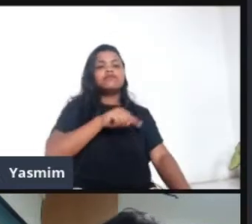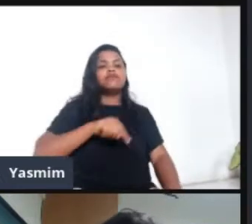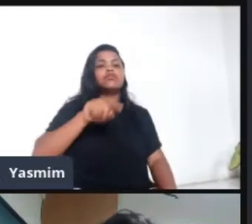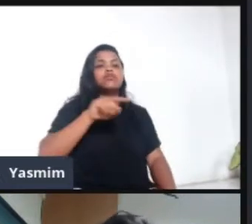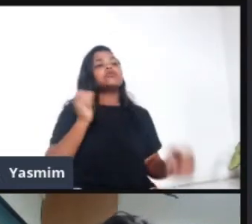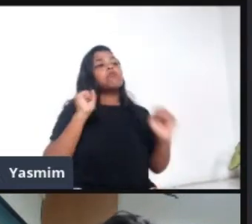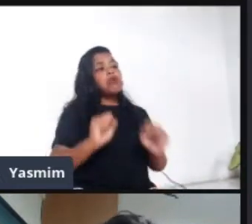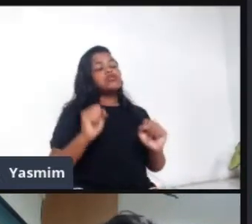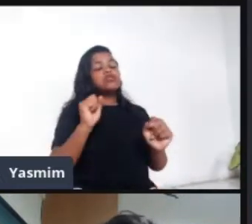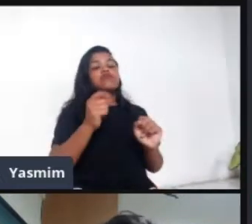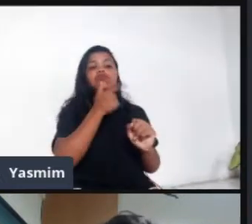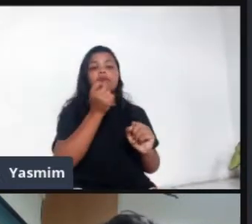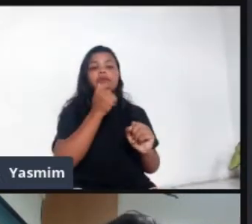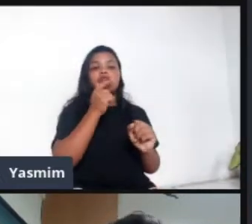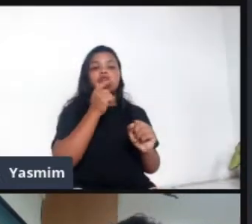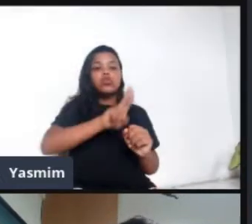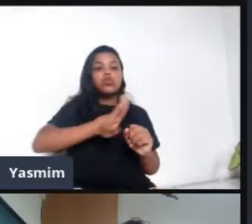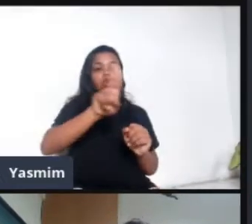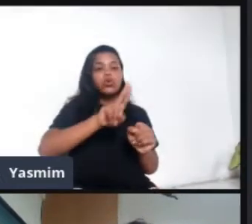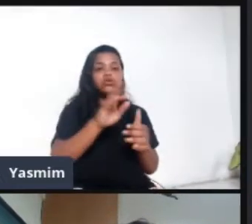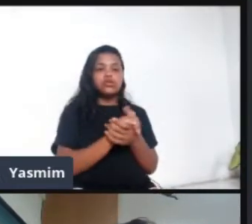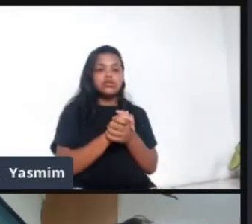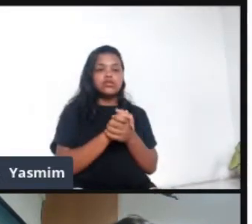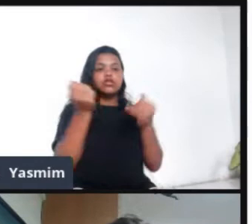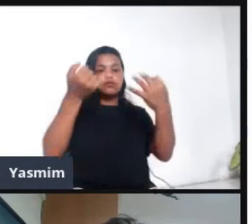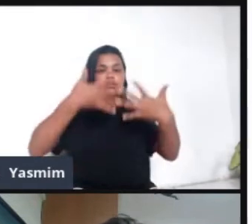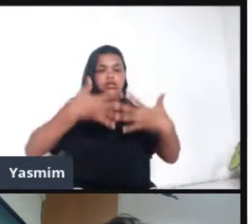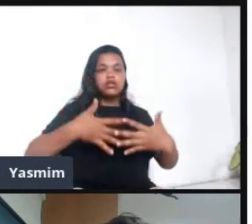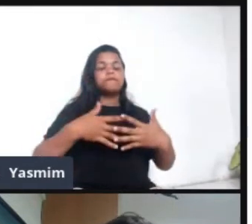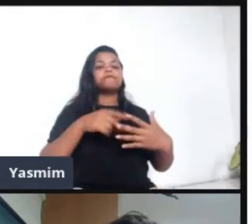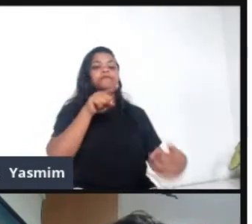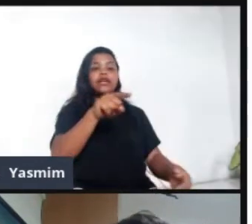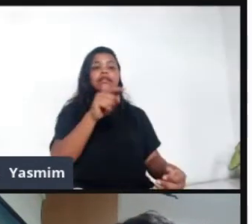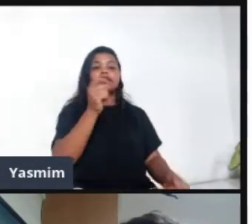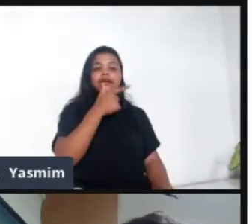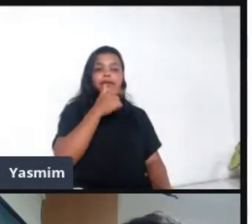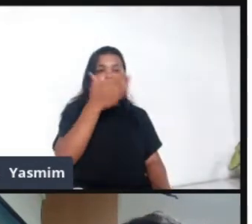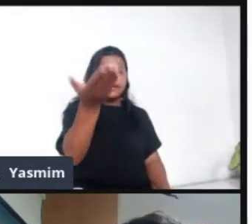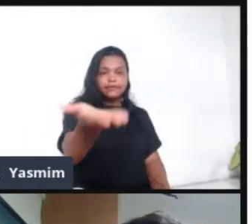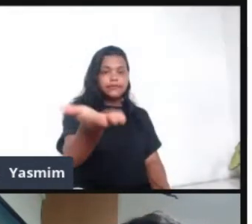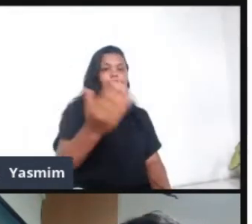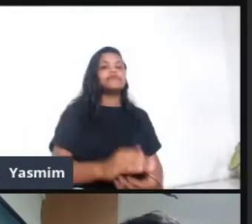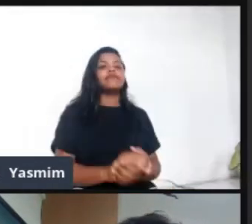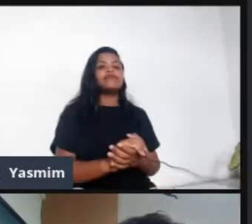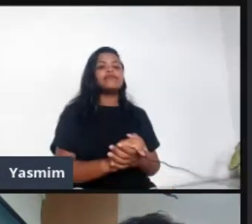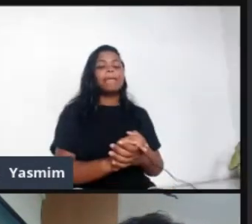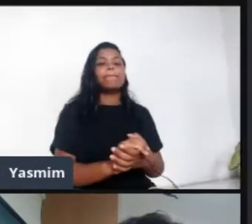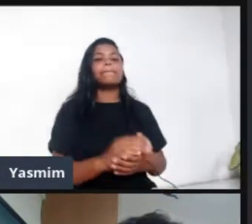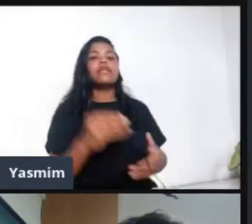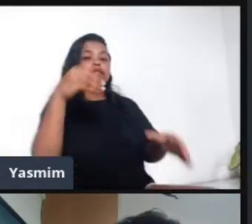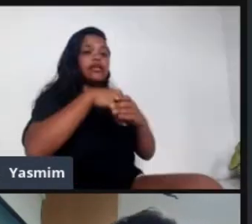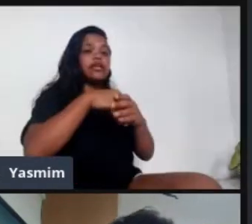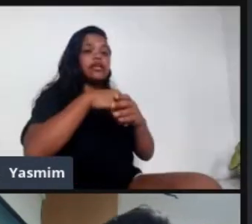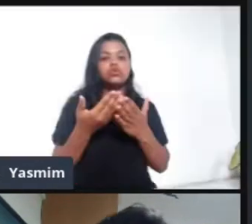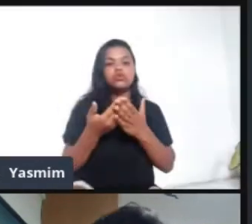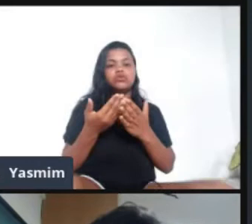a utilização de alguns desses medicamentos. A ivermectina, ela, dentro do estudo aqui, acabou que eu